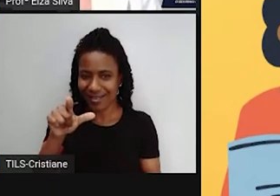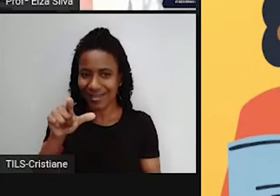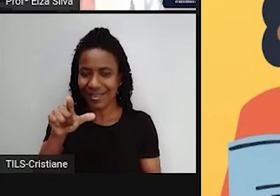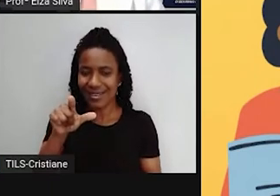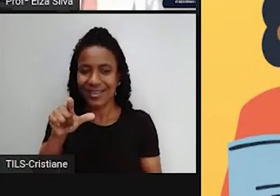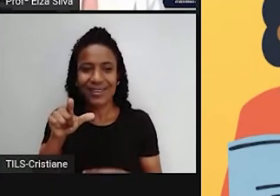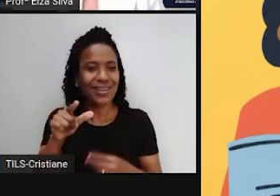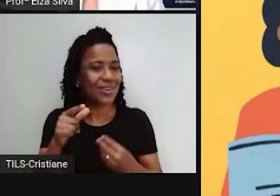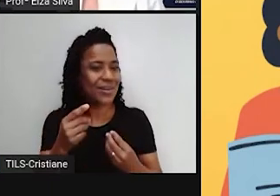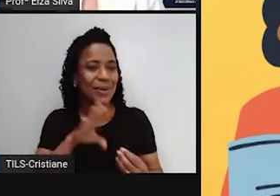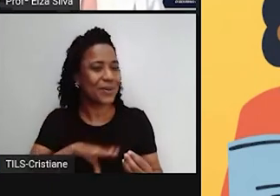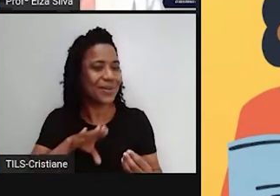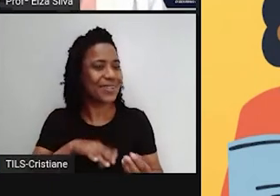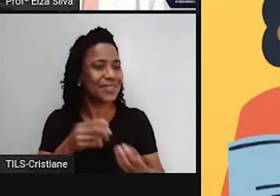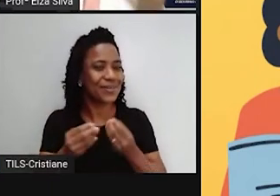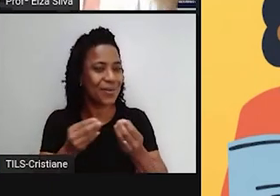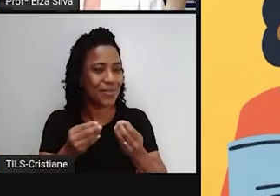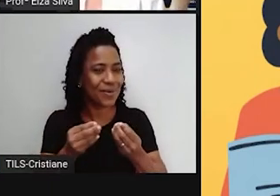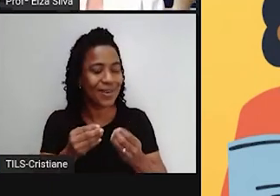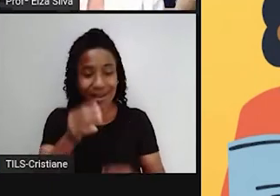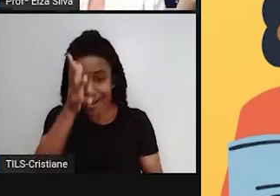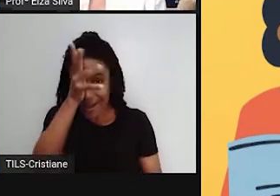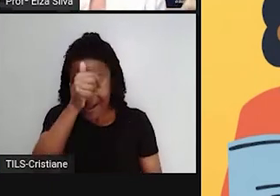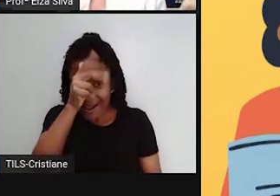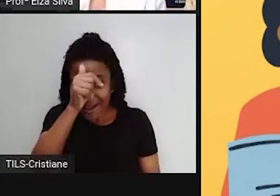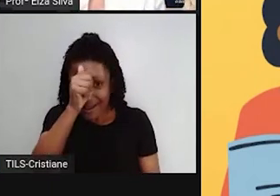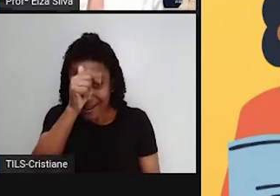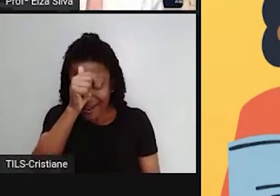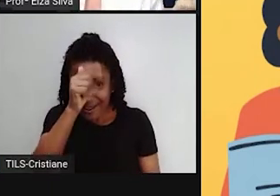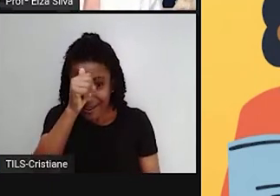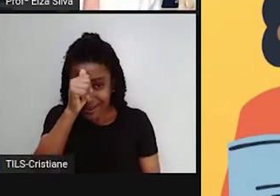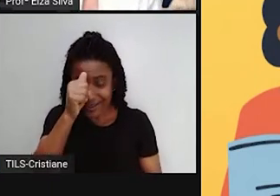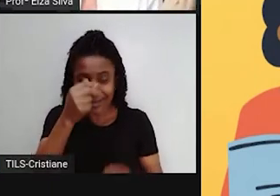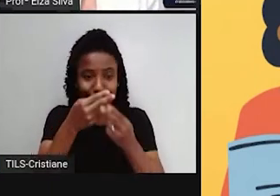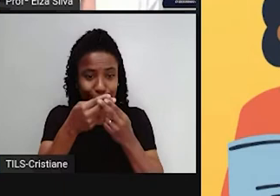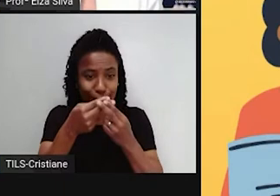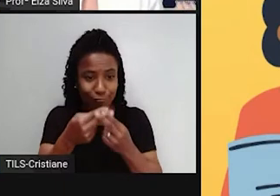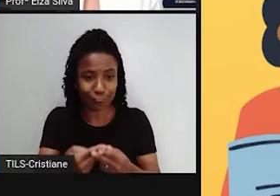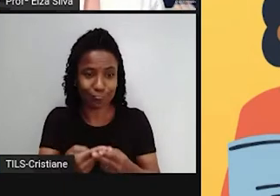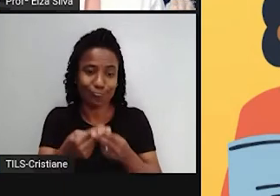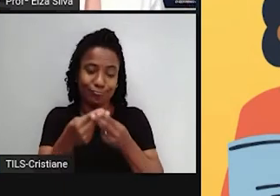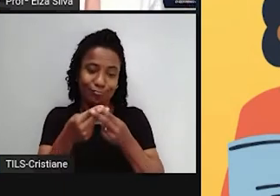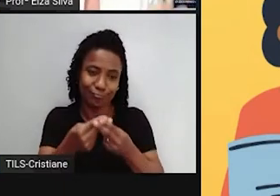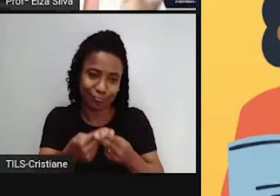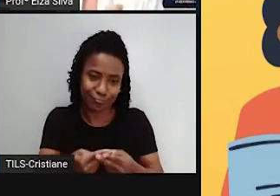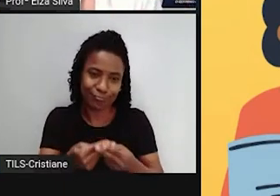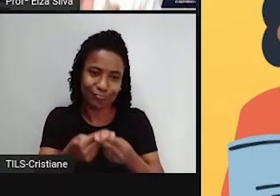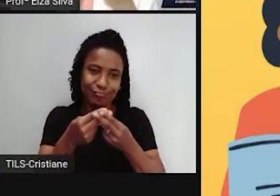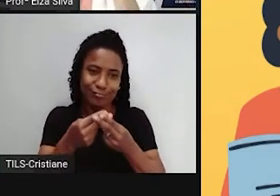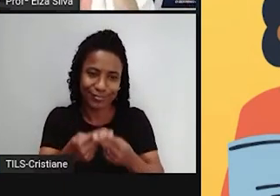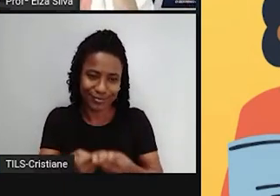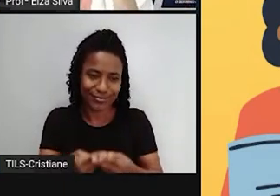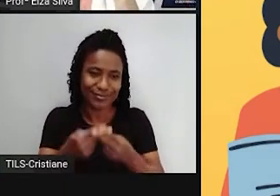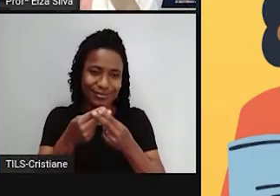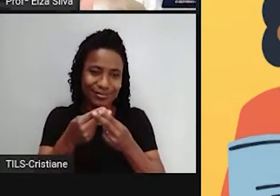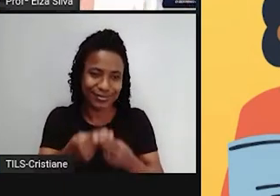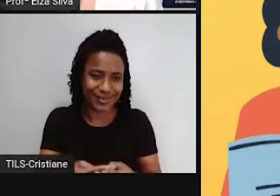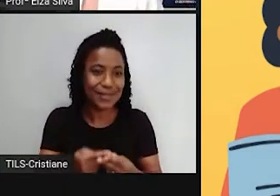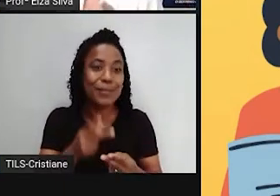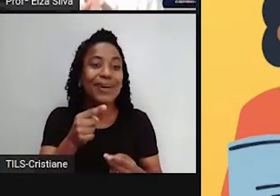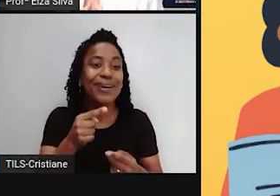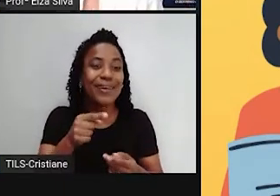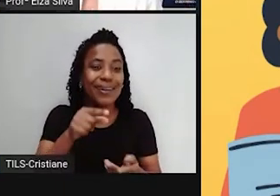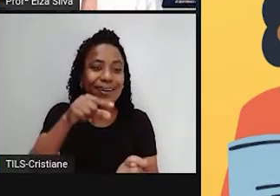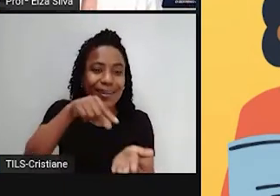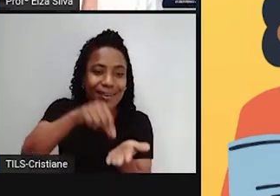galinha enche o papo. Então, lembram que quando eu estava mostrando as características do gênero textual provérbio, eu disse o que para vocês? Que